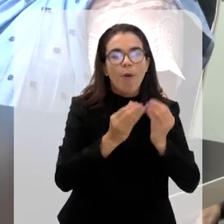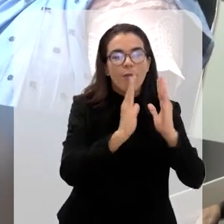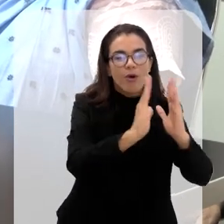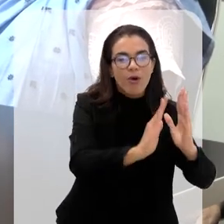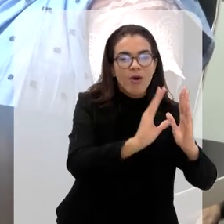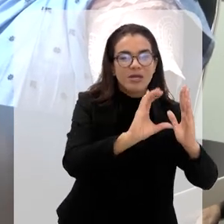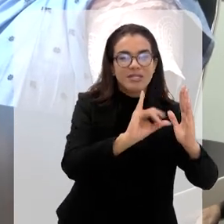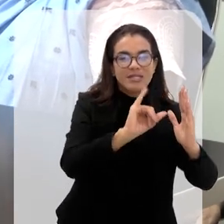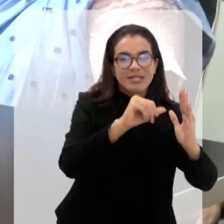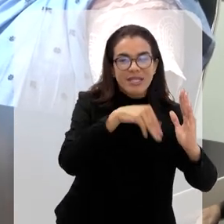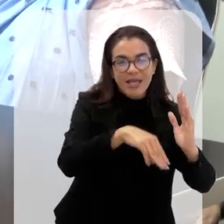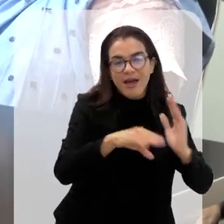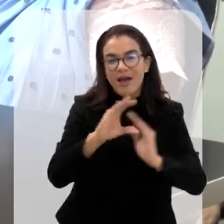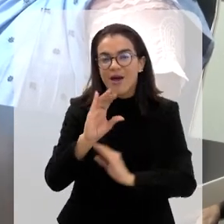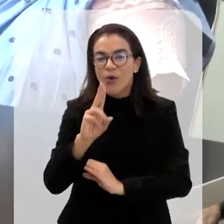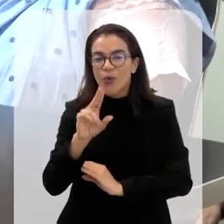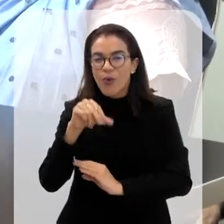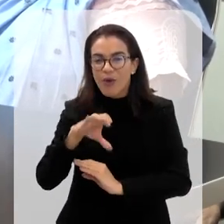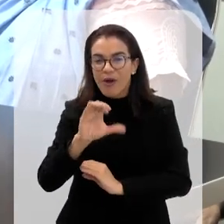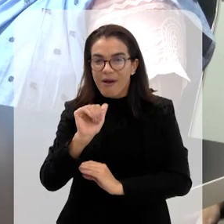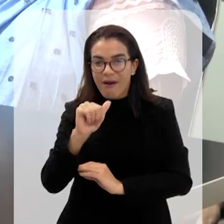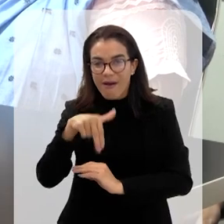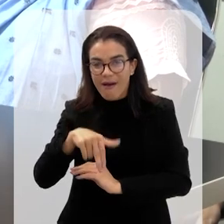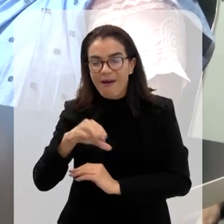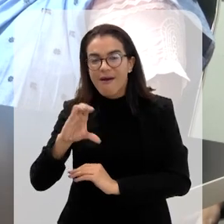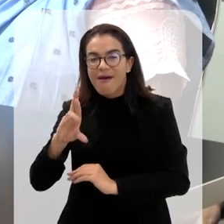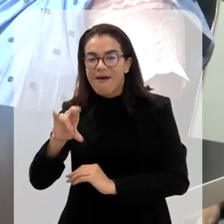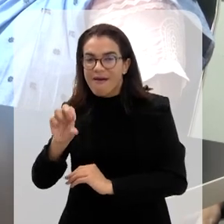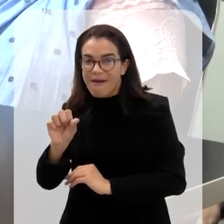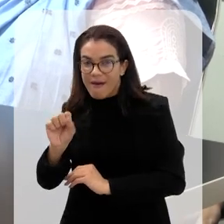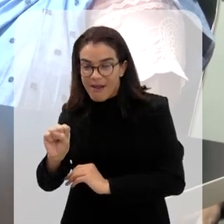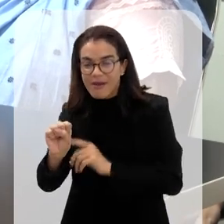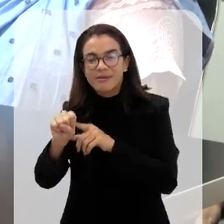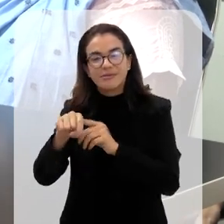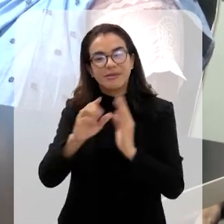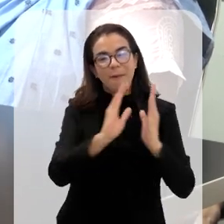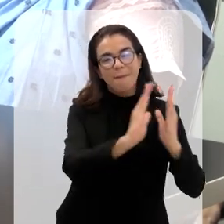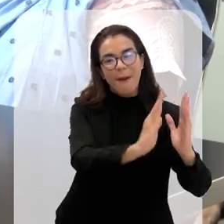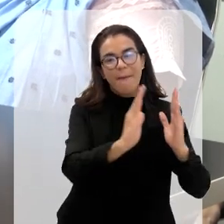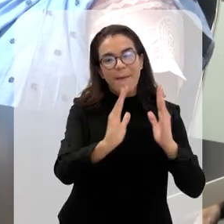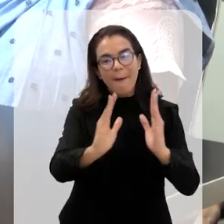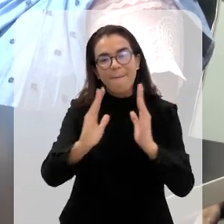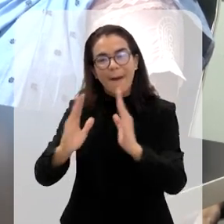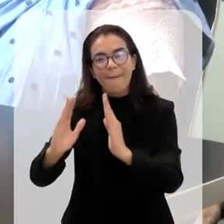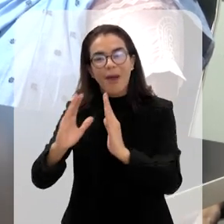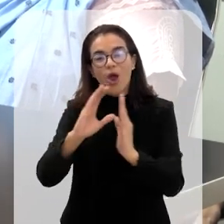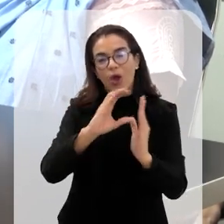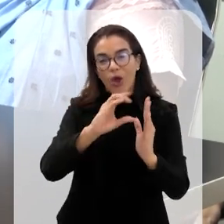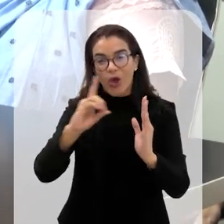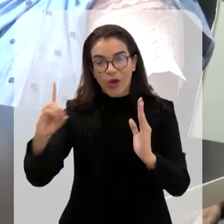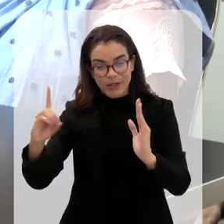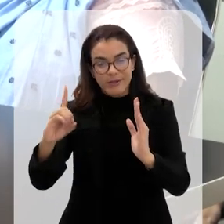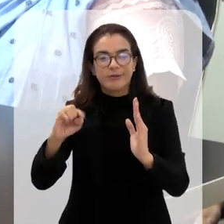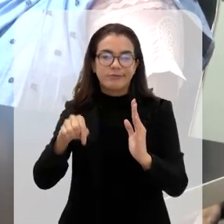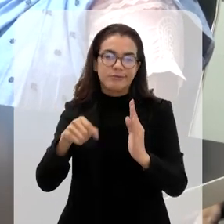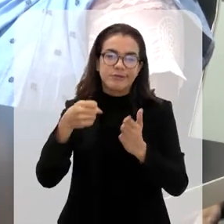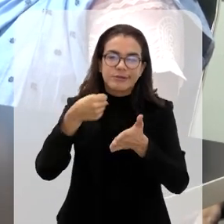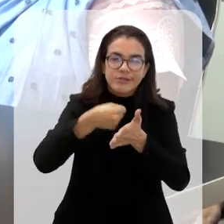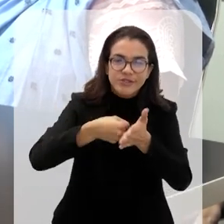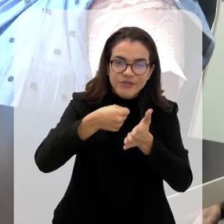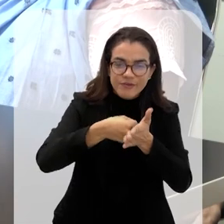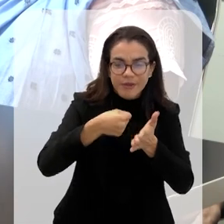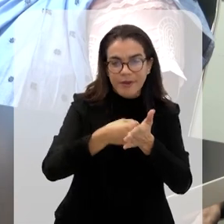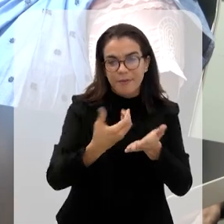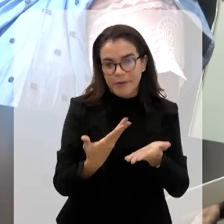ele encaminha para a rede. Por exemplo, um CIAM, um CRAM, um CRAS, que existem outros organismos, né? A uma coordenadoria